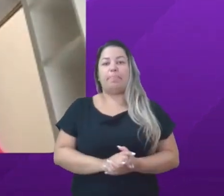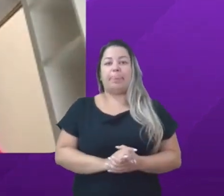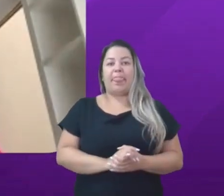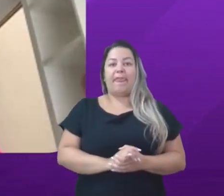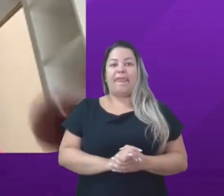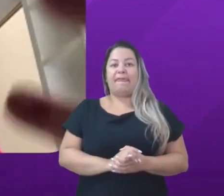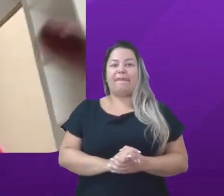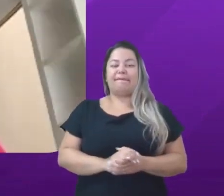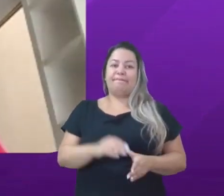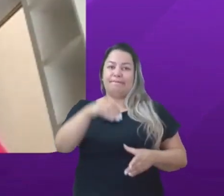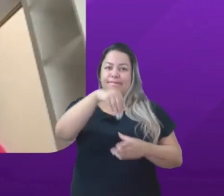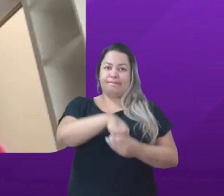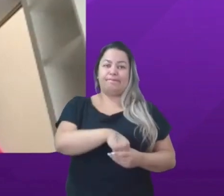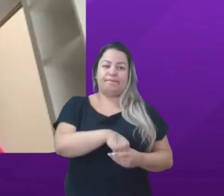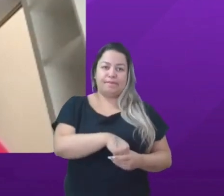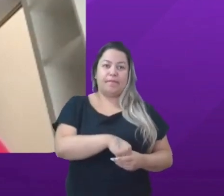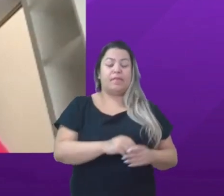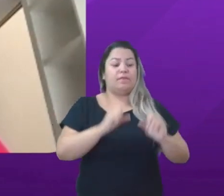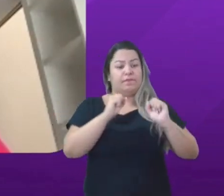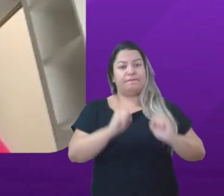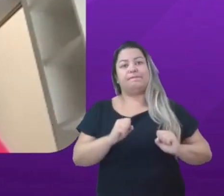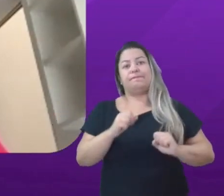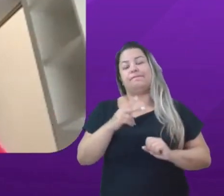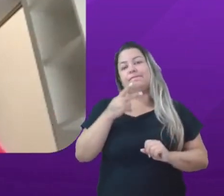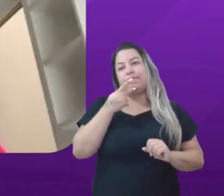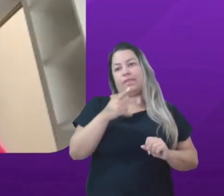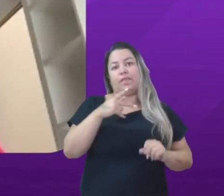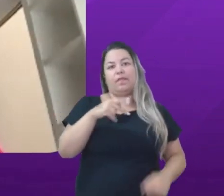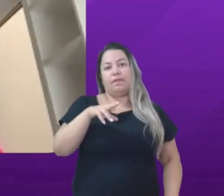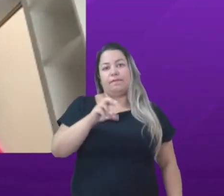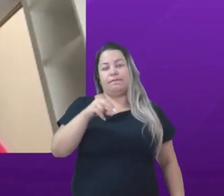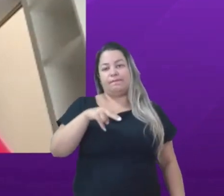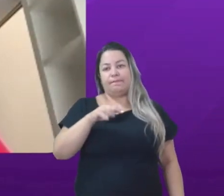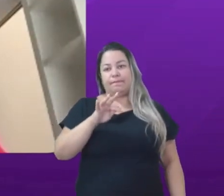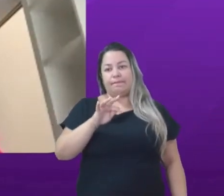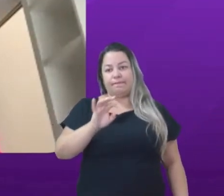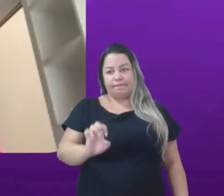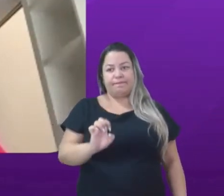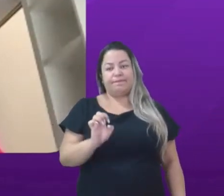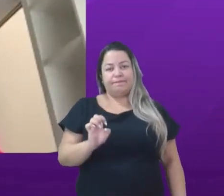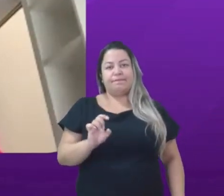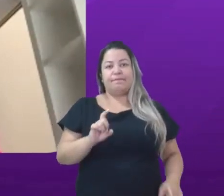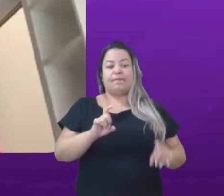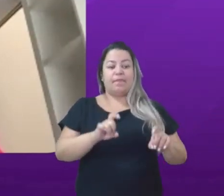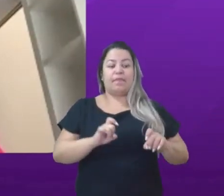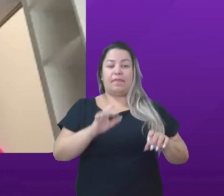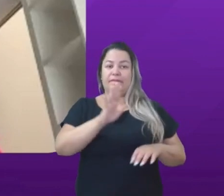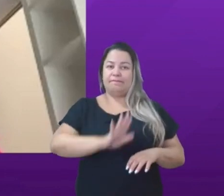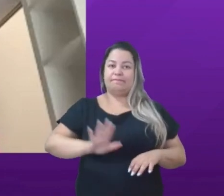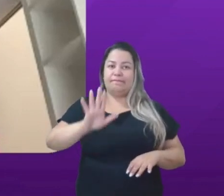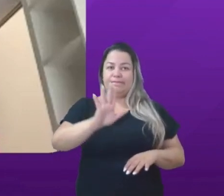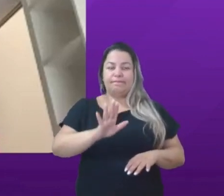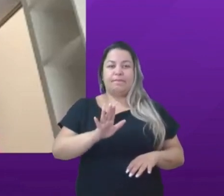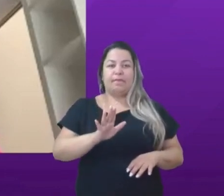E dentro dela, as que a gente pode mais destacar são o PRONAF, né, que é o Nacional de Fortalecimento da